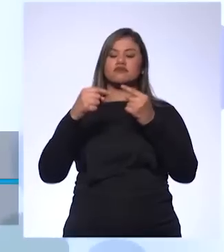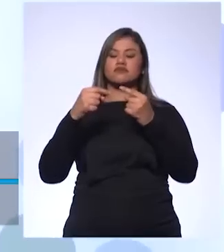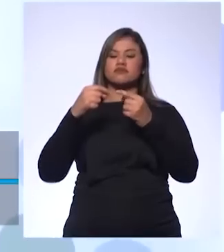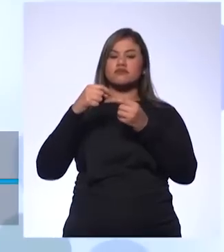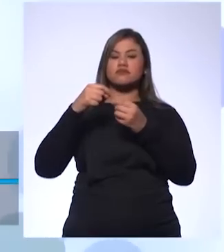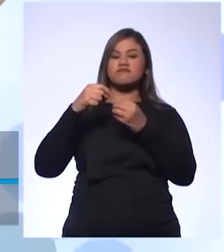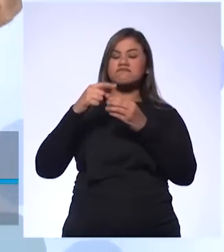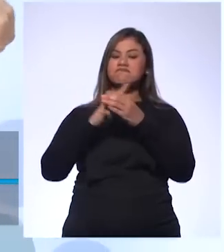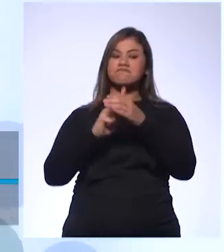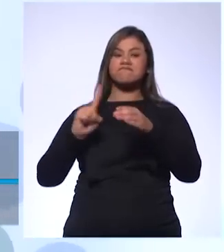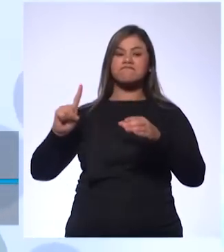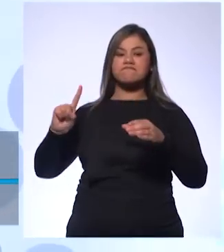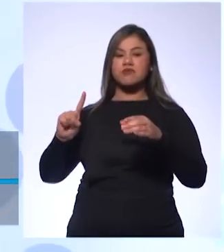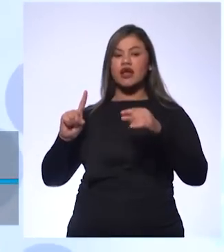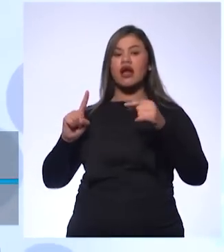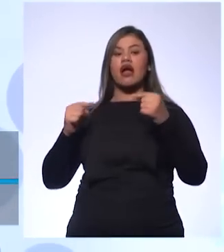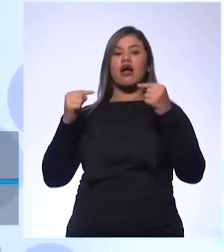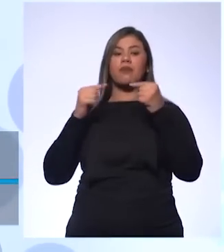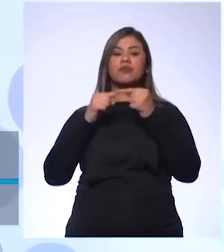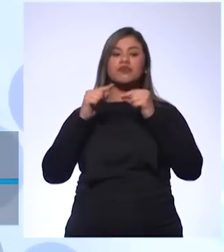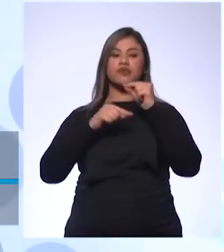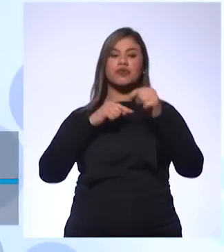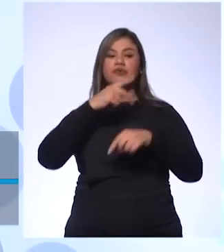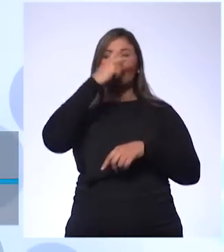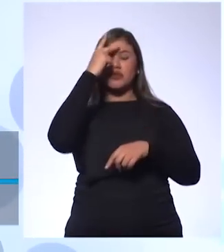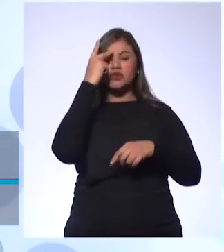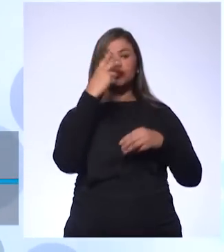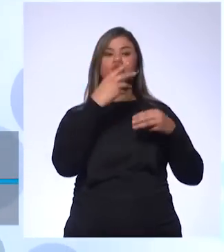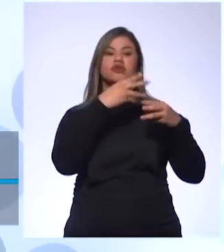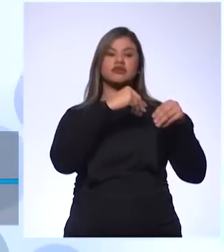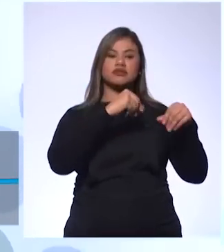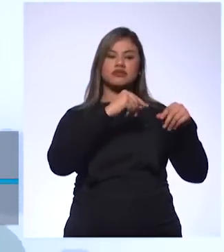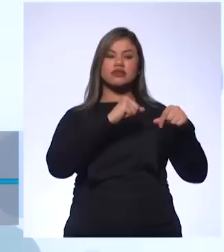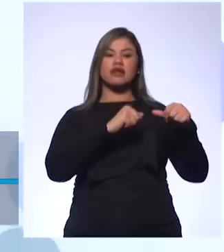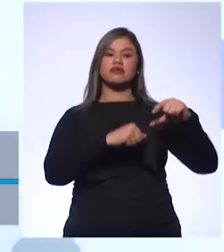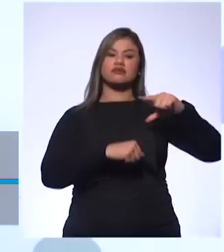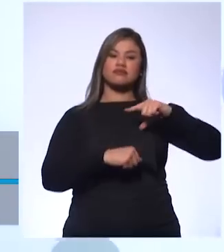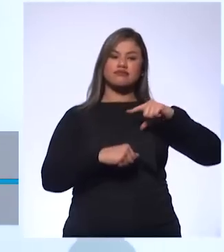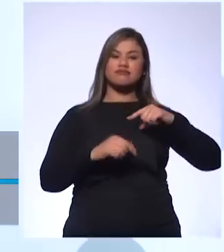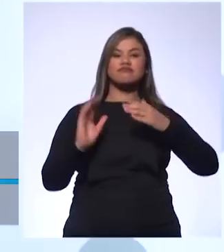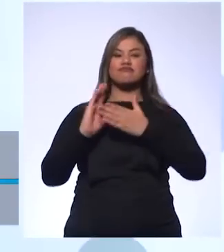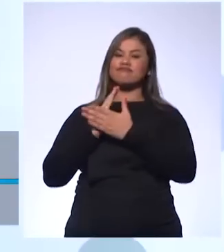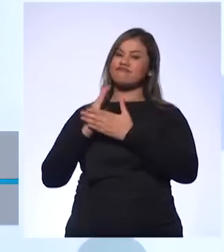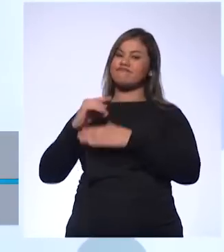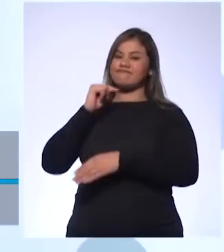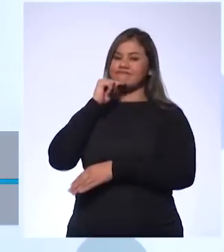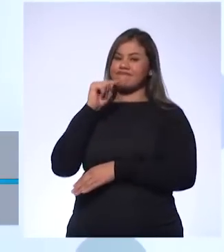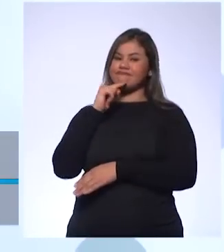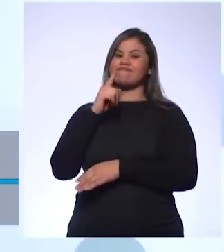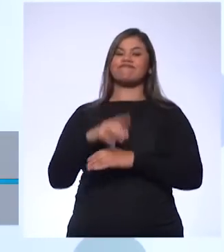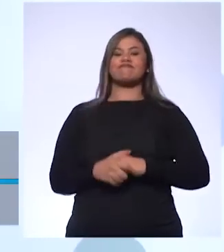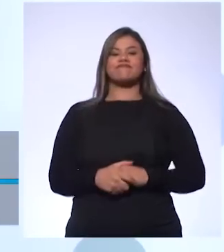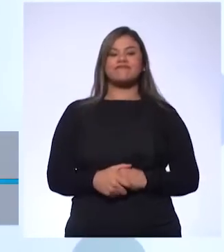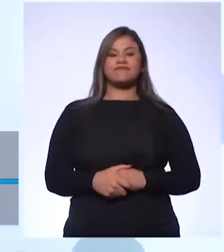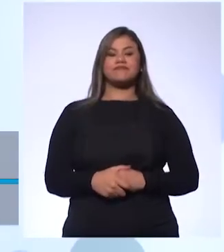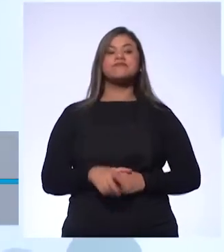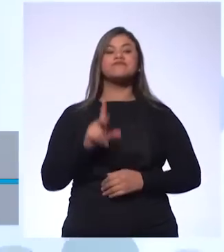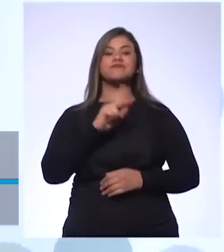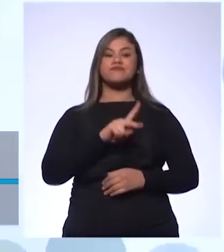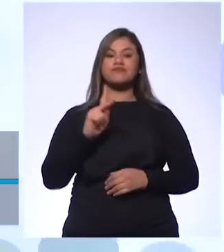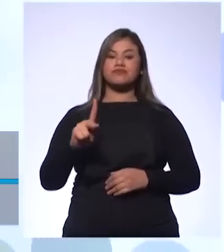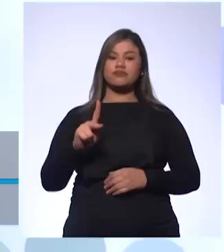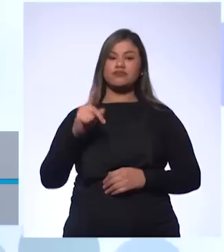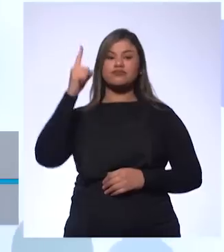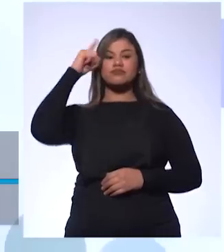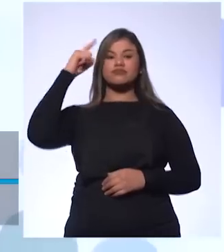quem consegue ter a propriedade e de quem não consegue. Mônica, eu como